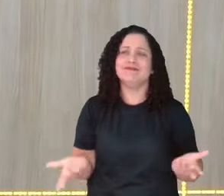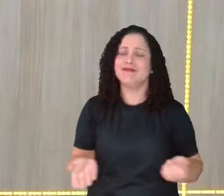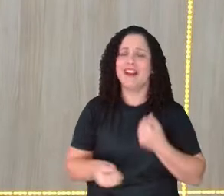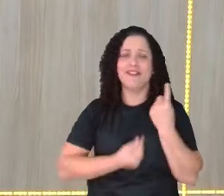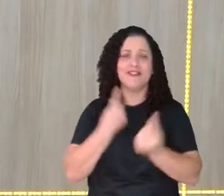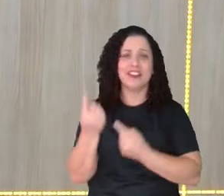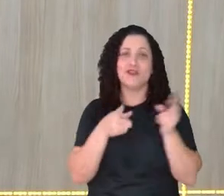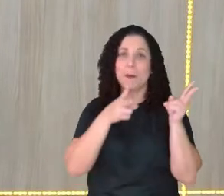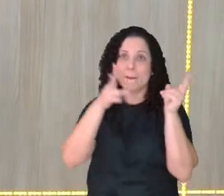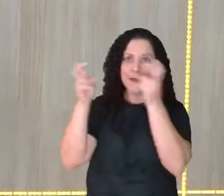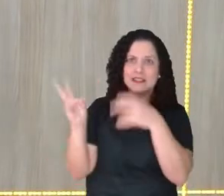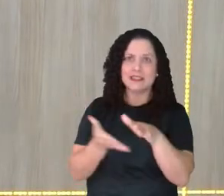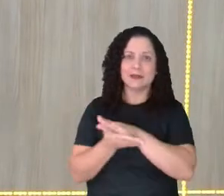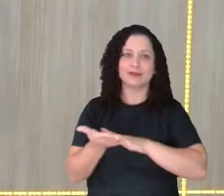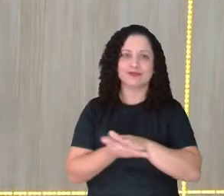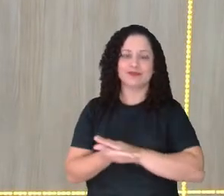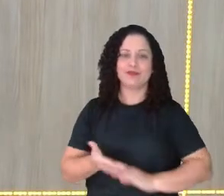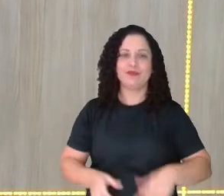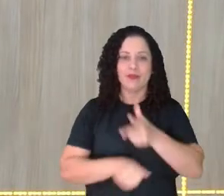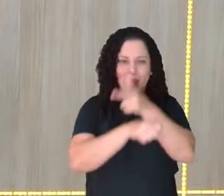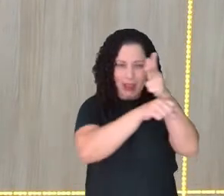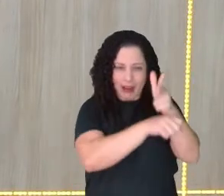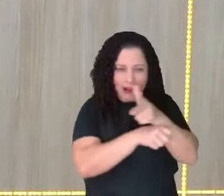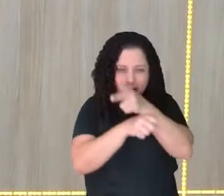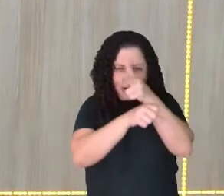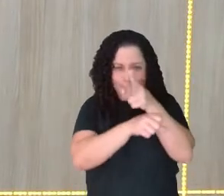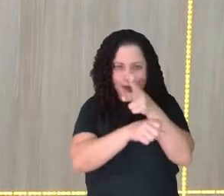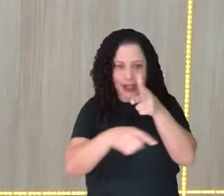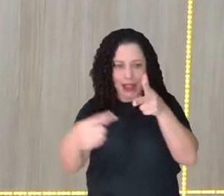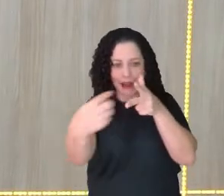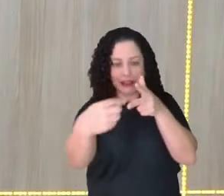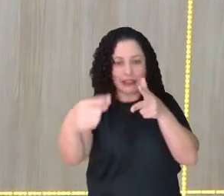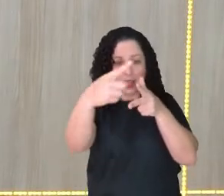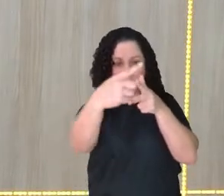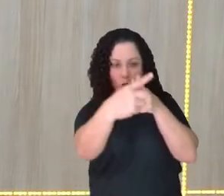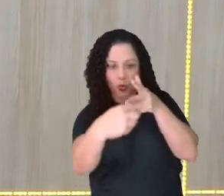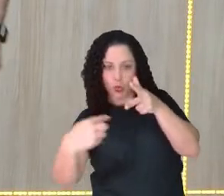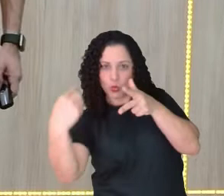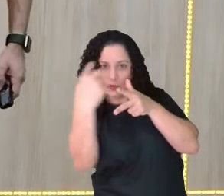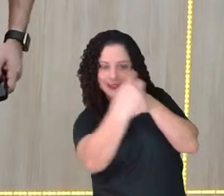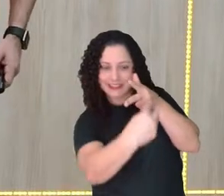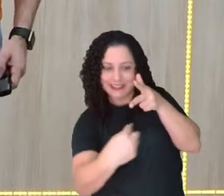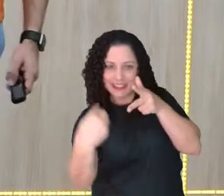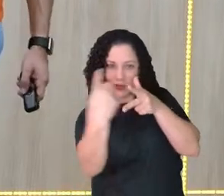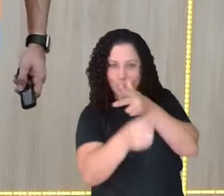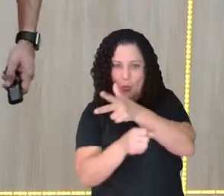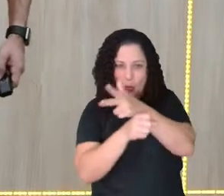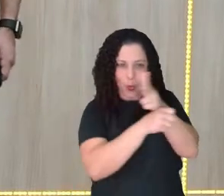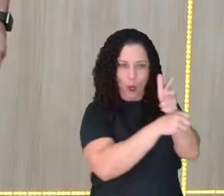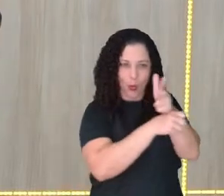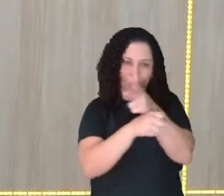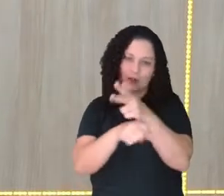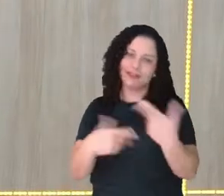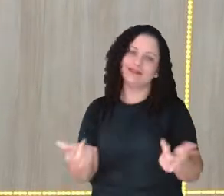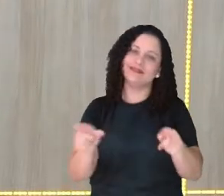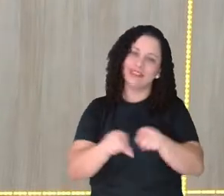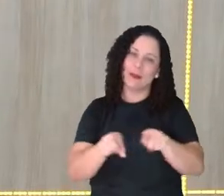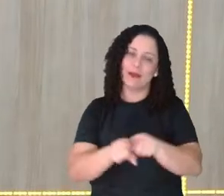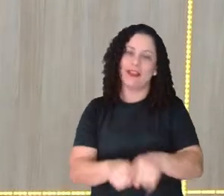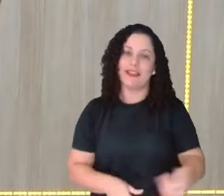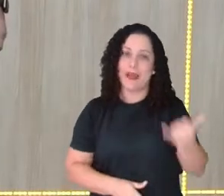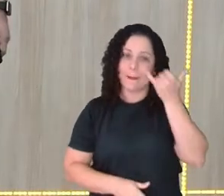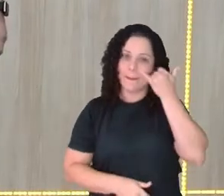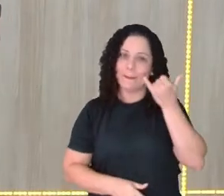A câmera mesmo tem a forma de um círculo aqui que está apontada para mim, tá bom? Então a gente vai estudar aqui. Billy está fazendo